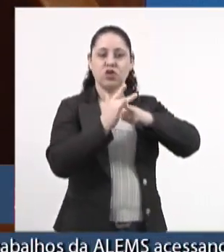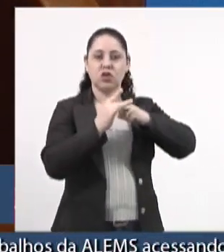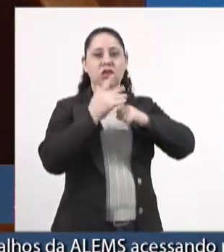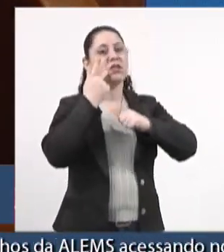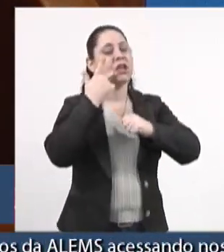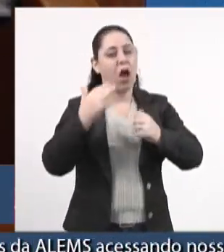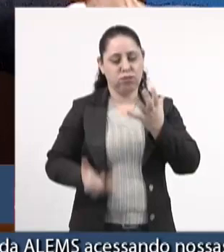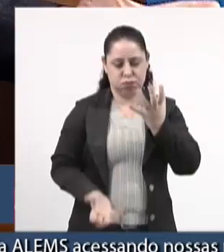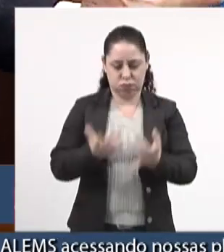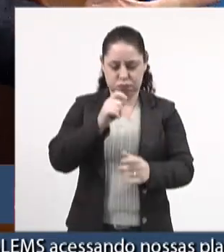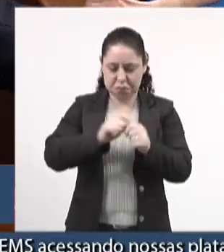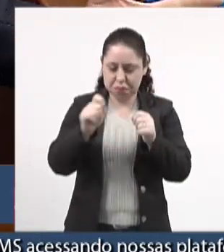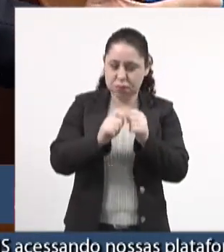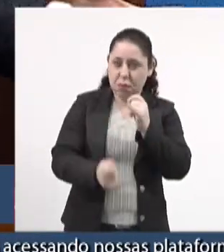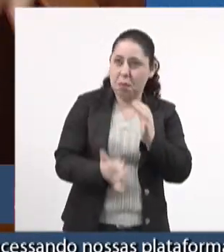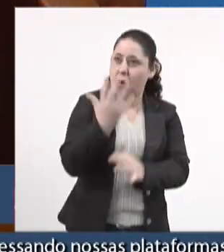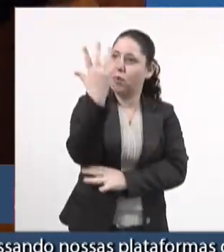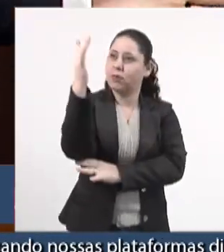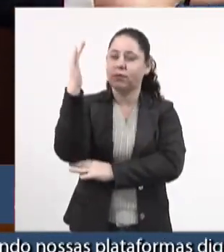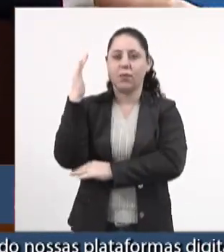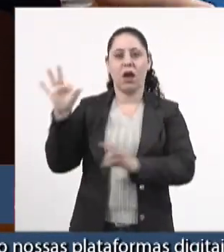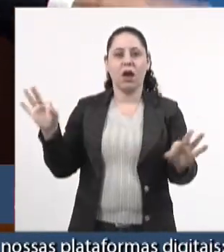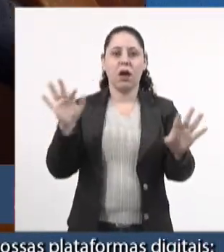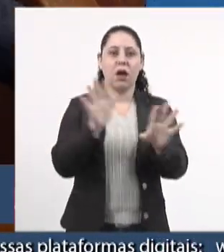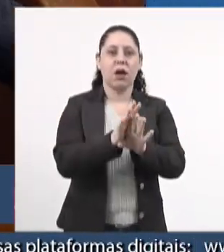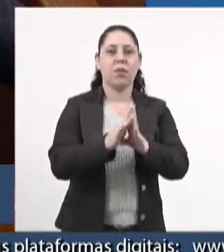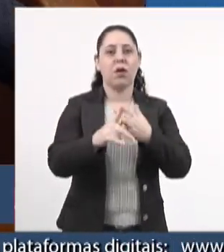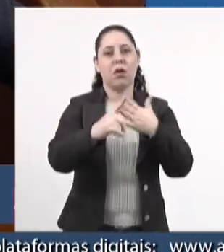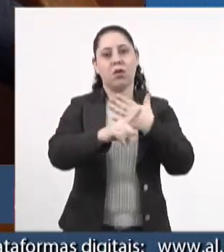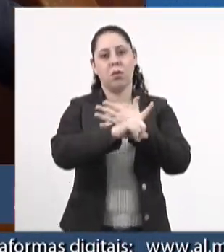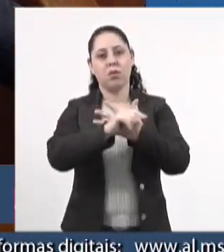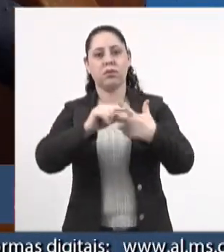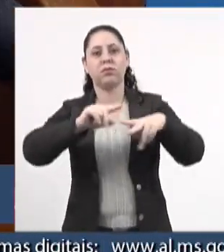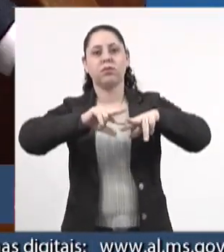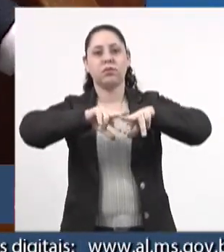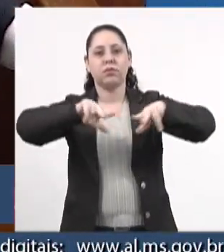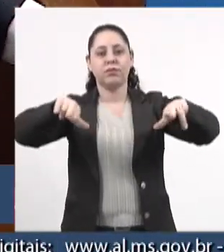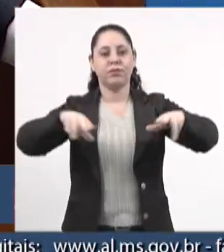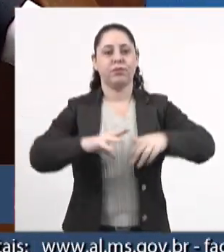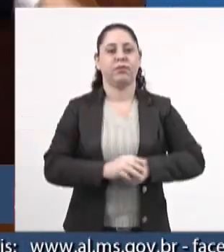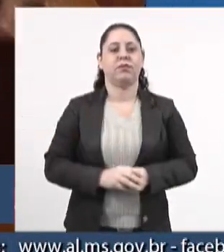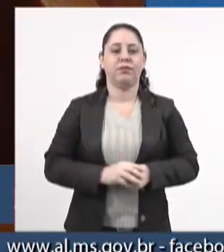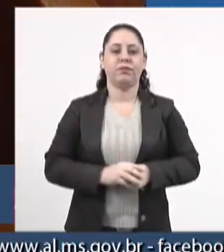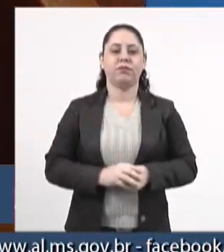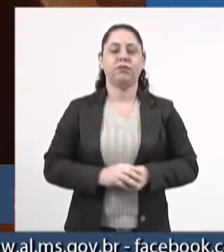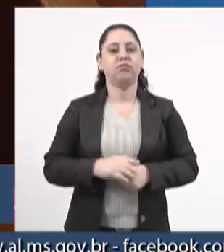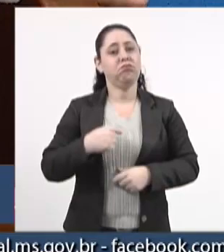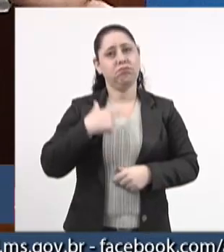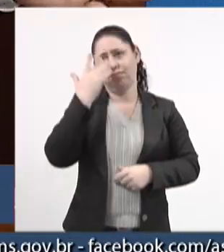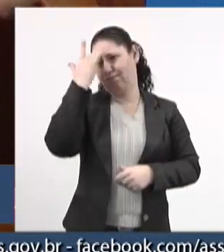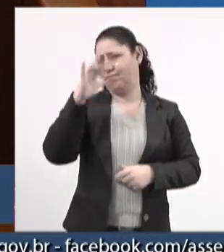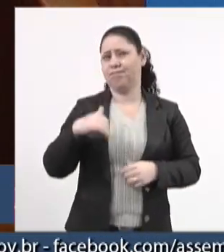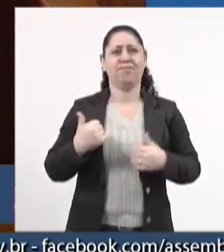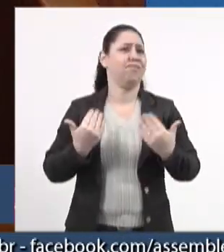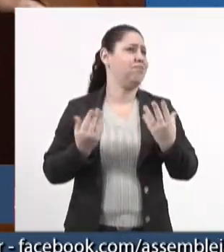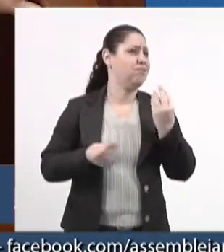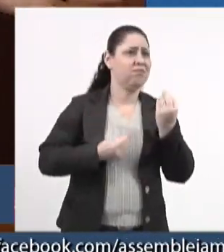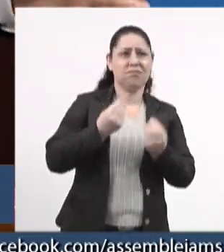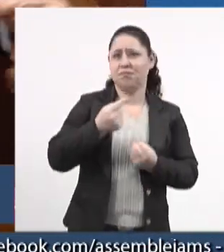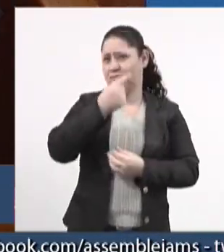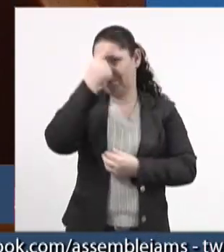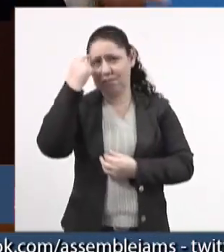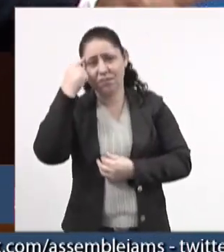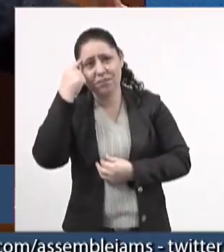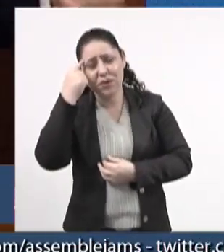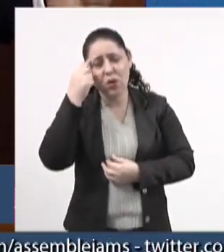as queimadas nas florestas, acabando com a nossa biodiversidade. Eu não sei como alguém de sã